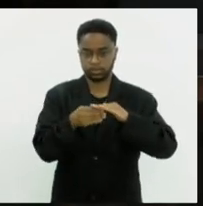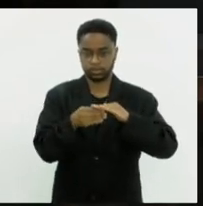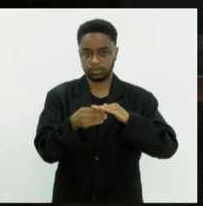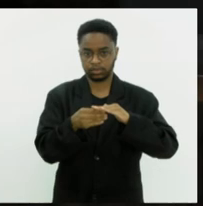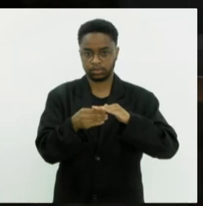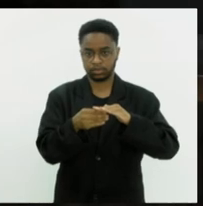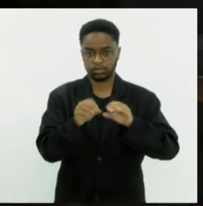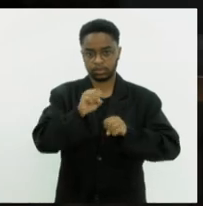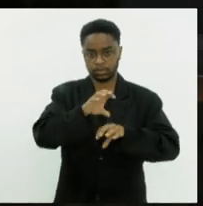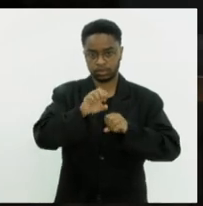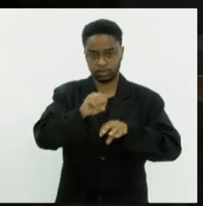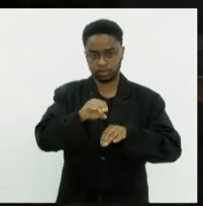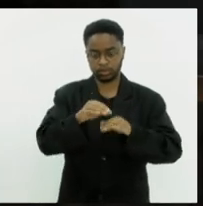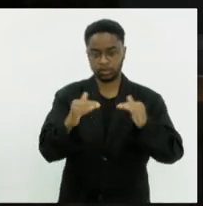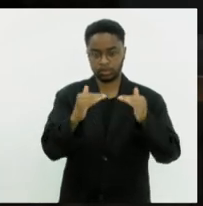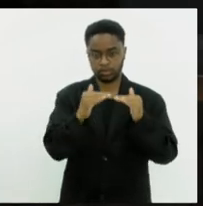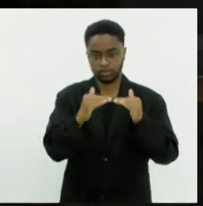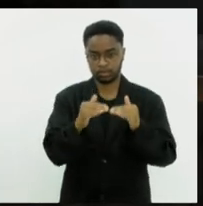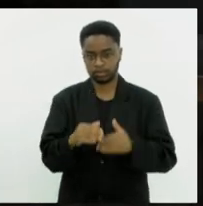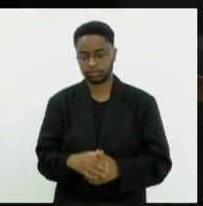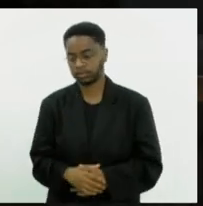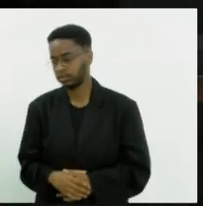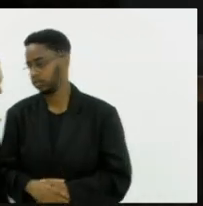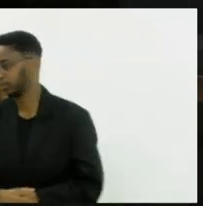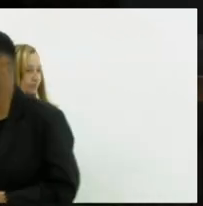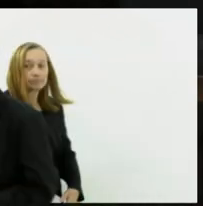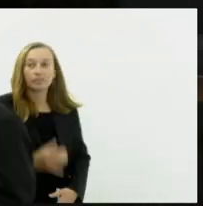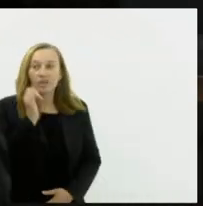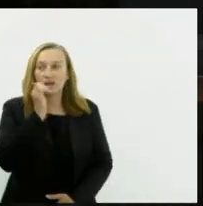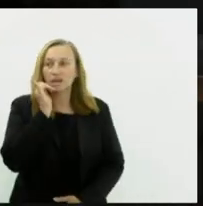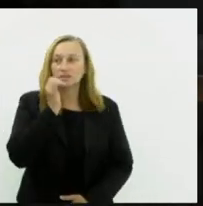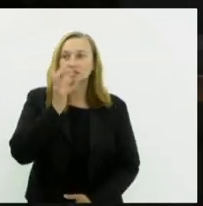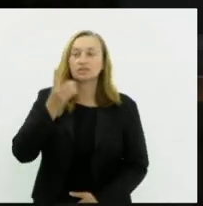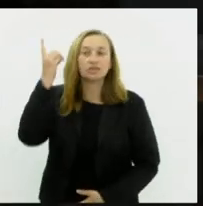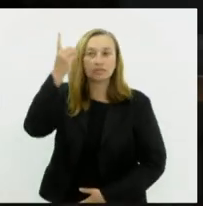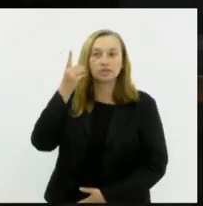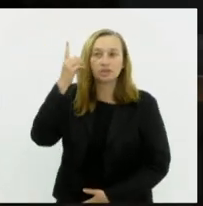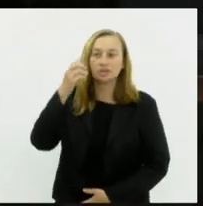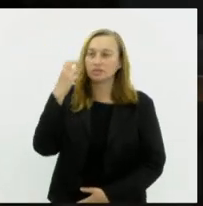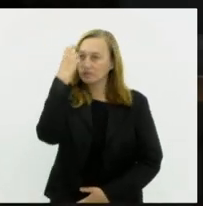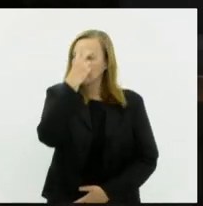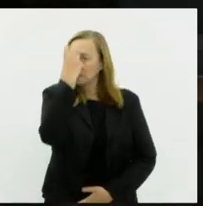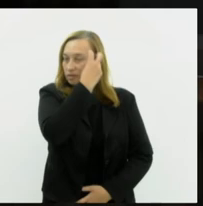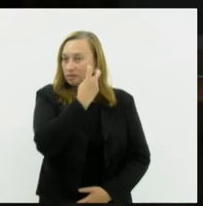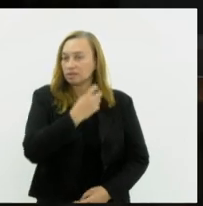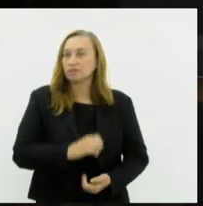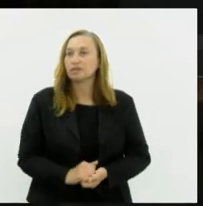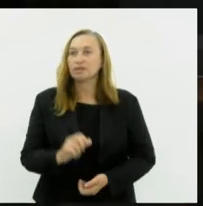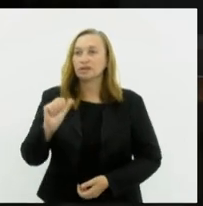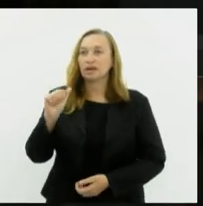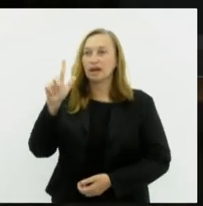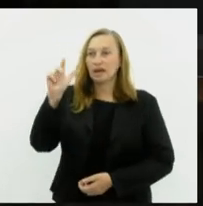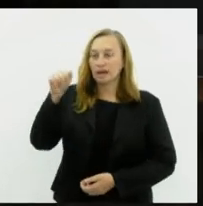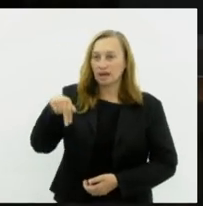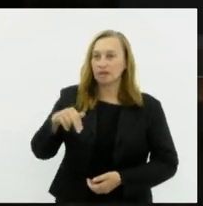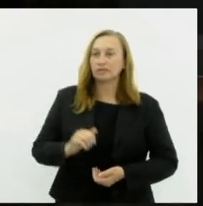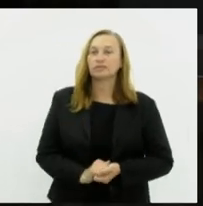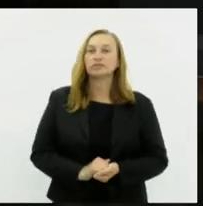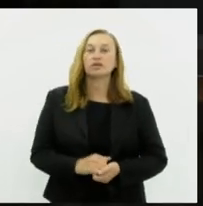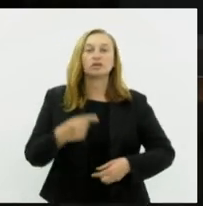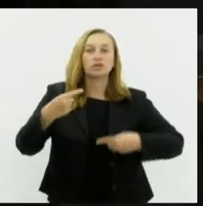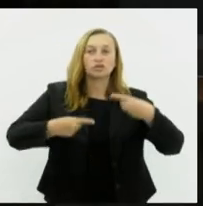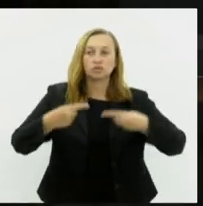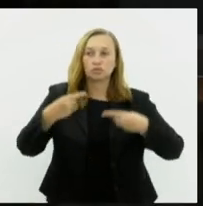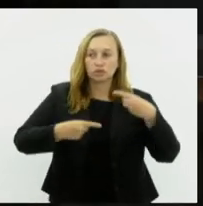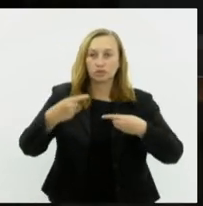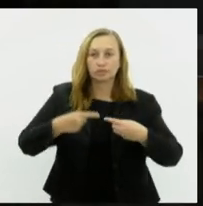de educação favorável. Relatores, deputados Verônica Lima e Alan Lopes. Em